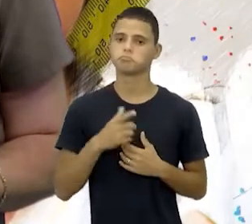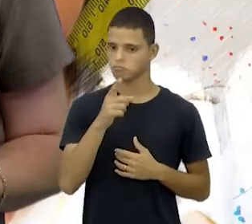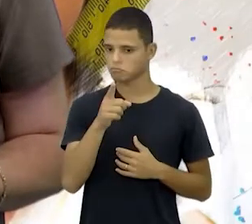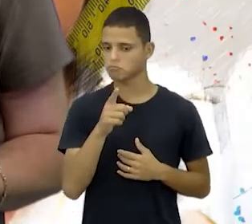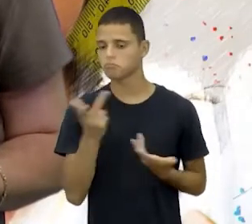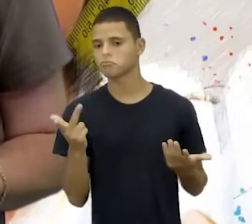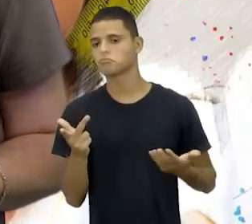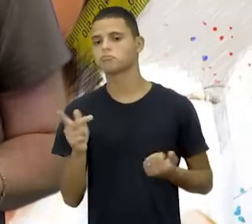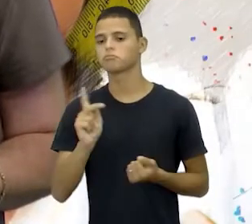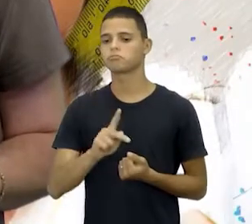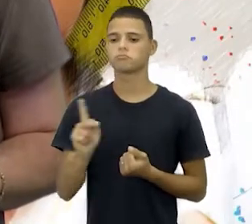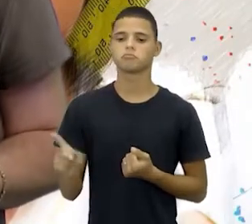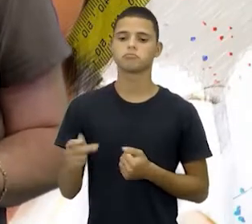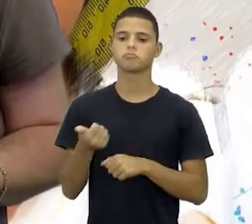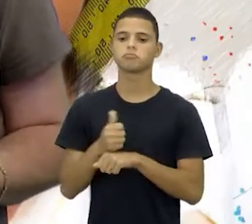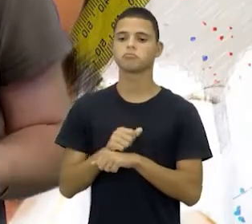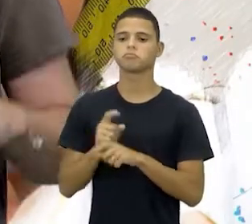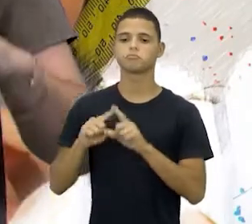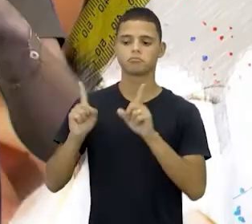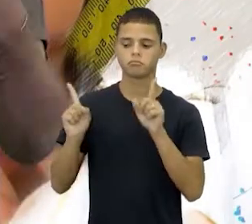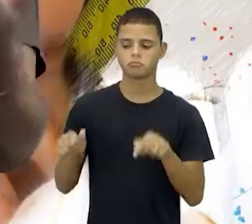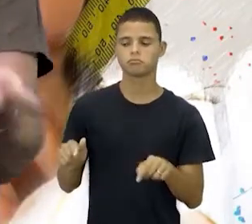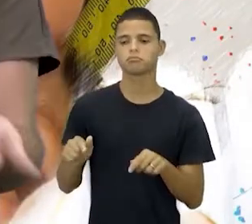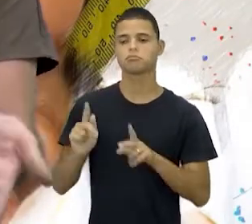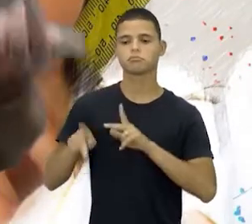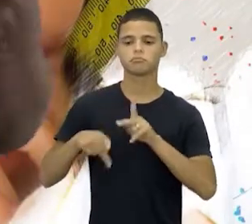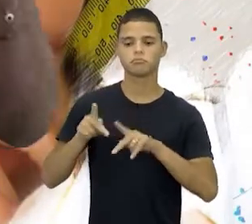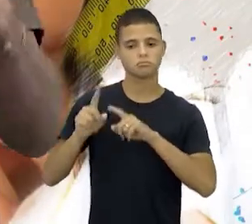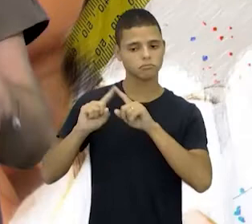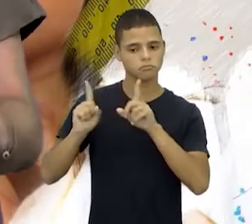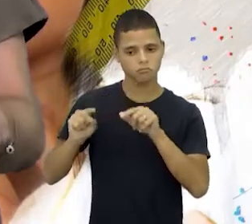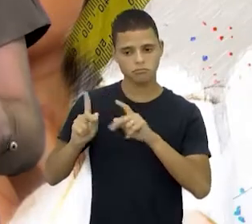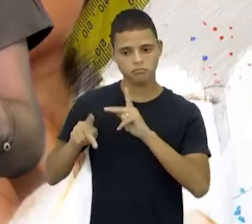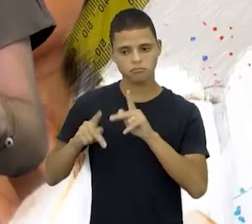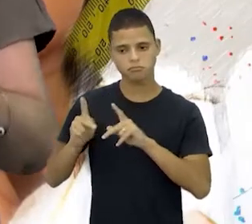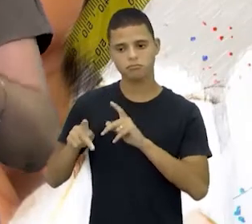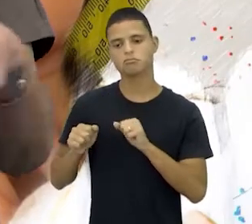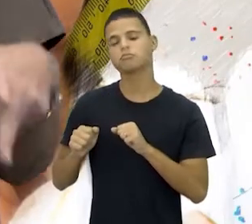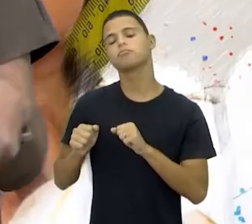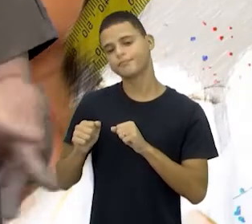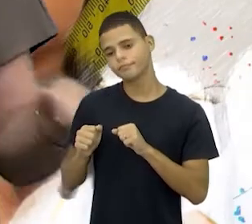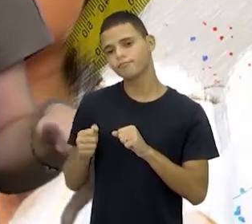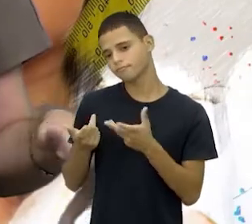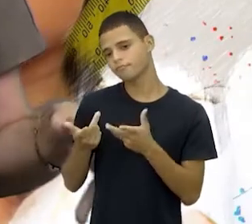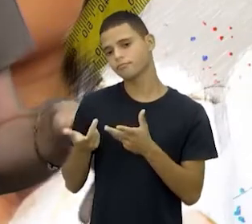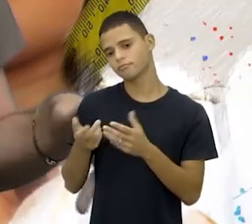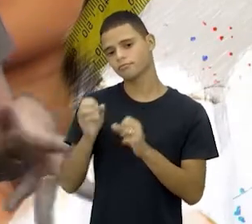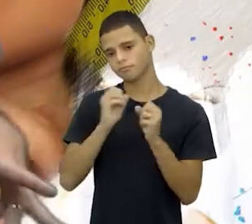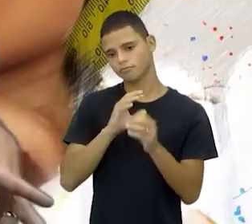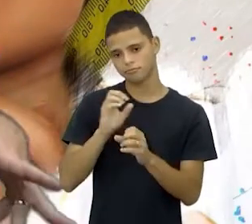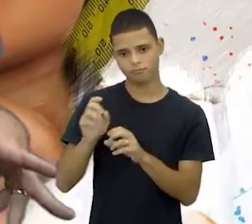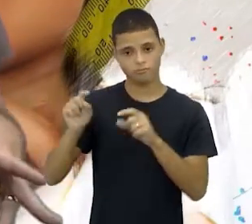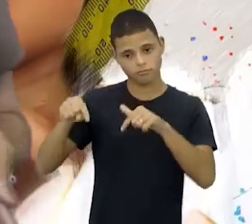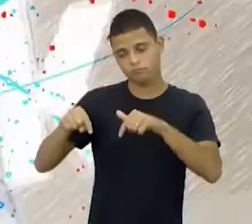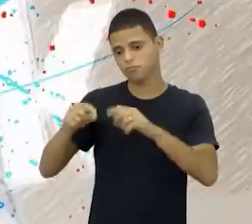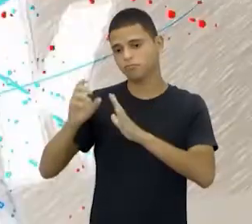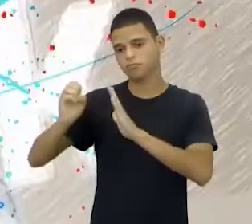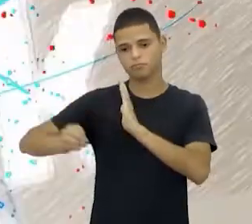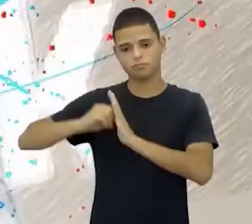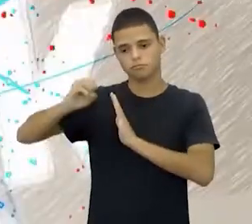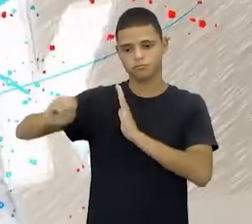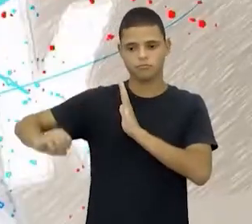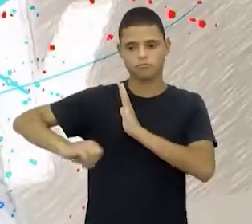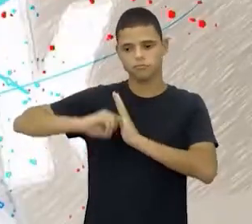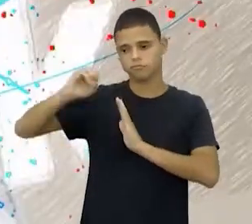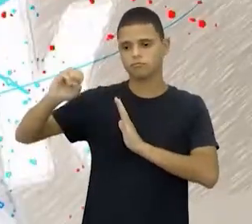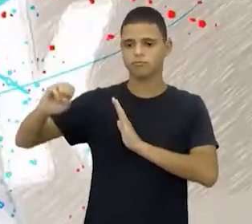área da saúde, eu vou me comunicar de alguma forma. Se eu for um profissional da área da educação, que é o nosso caso aqui do Centro de Mídias, né, Prof. Fernanda? Então, quer dizer que será que